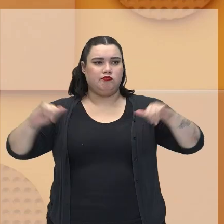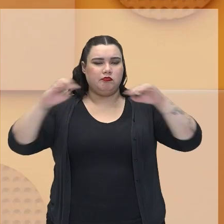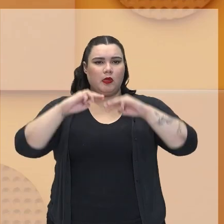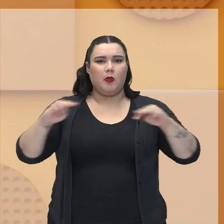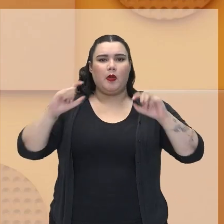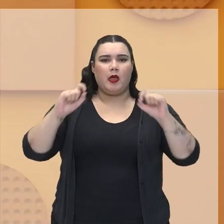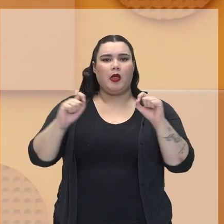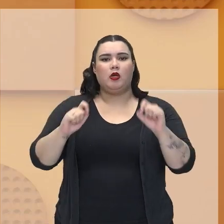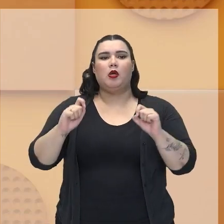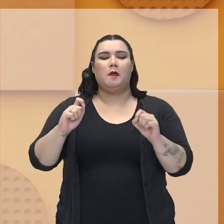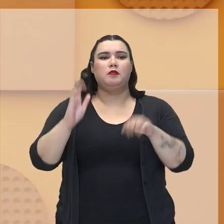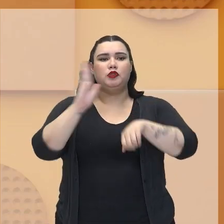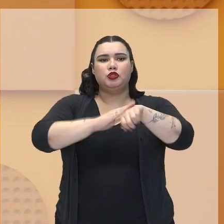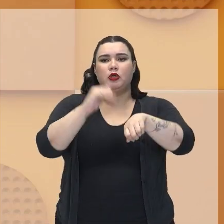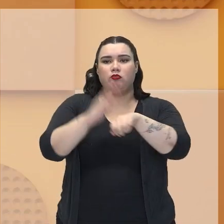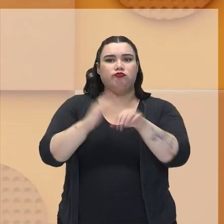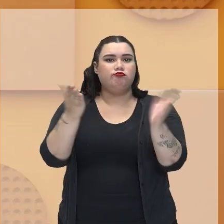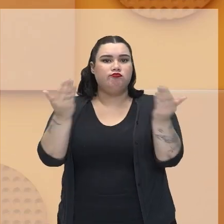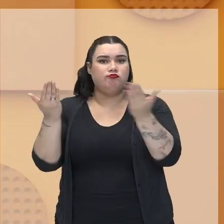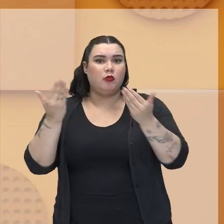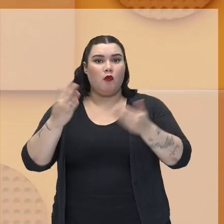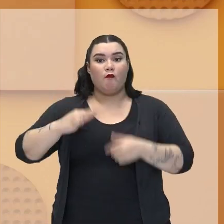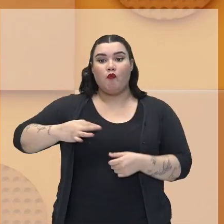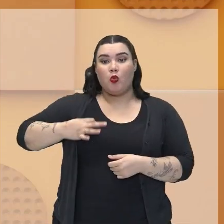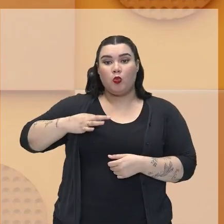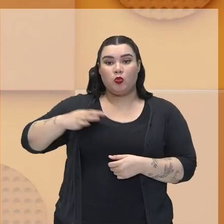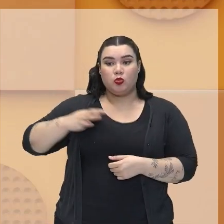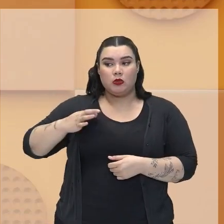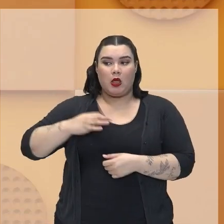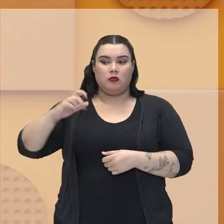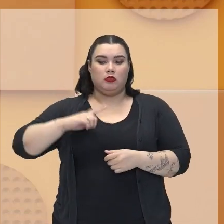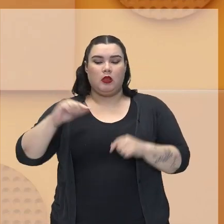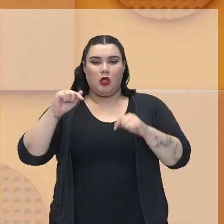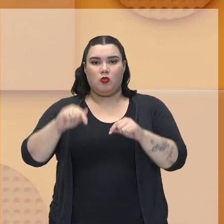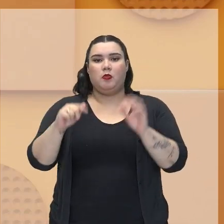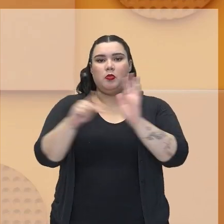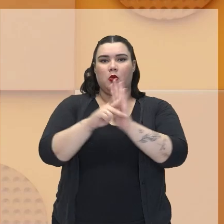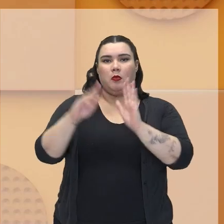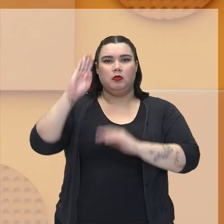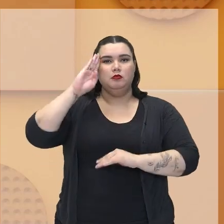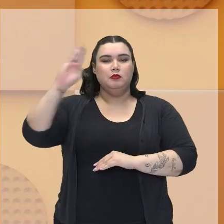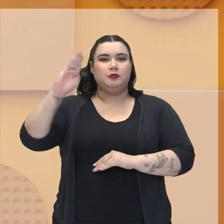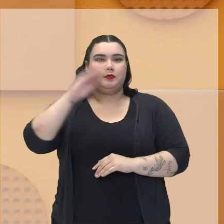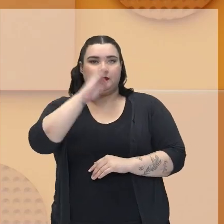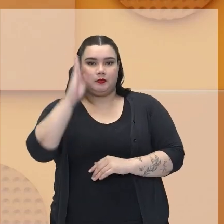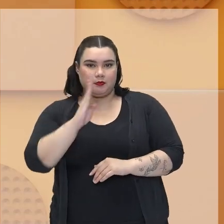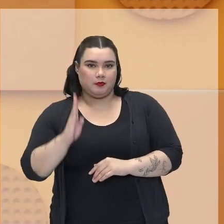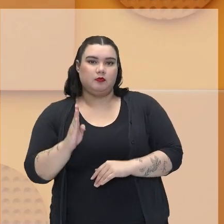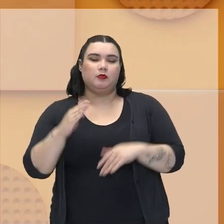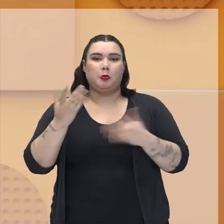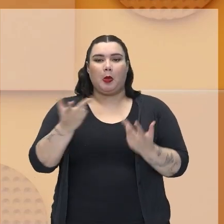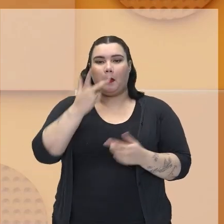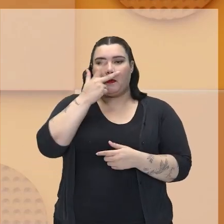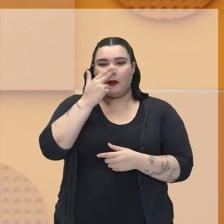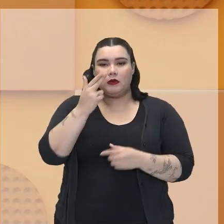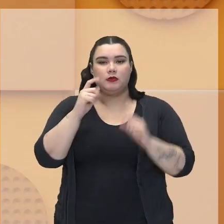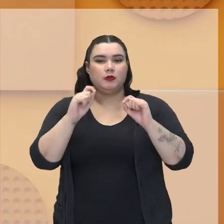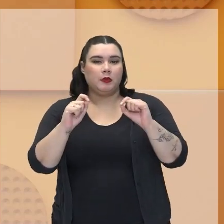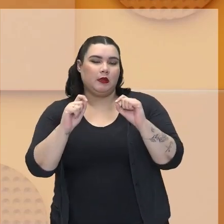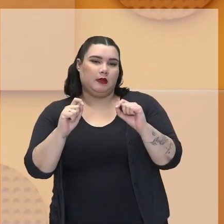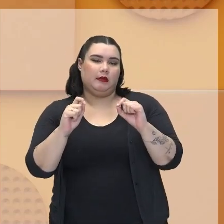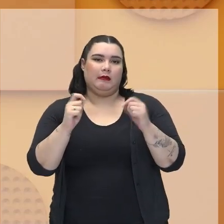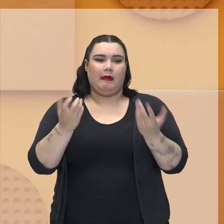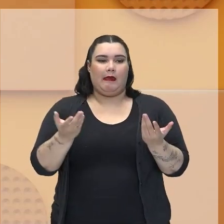voluntários para lutar no Exército Brasileiro e também, isso é importante, tomem nota, a participação